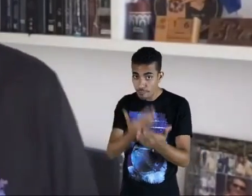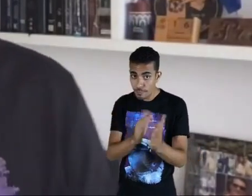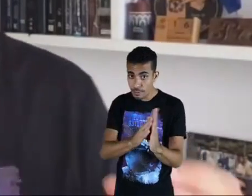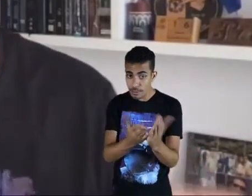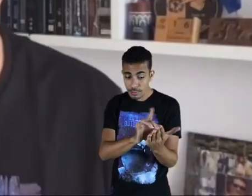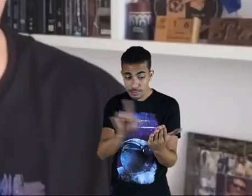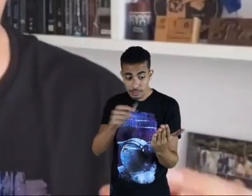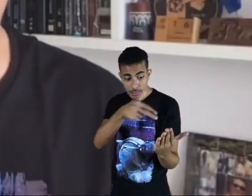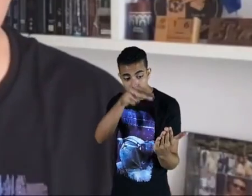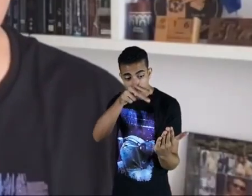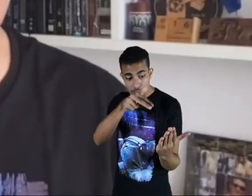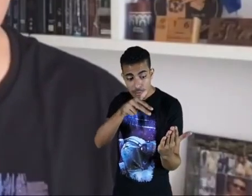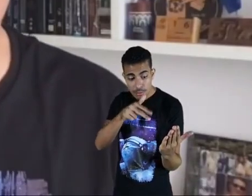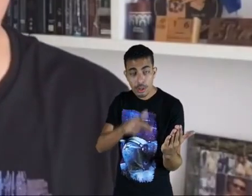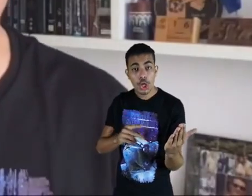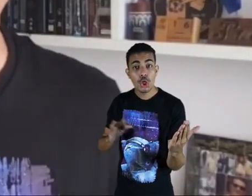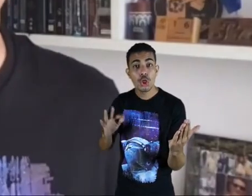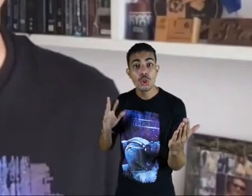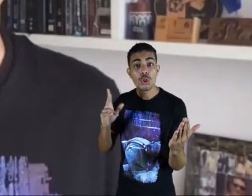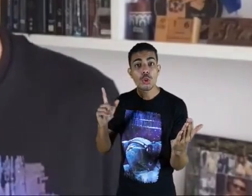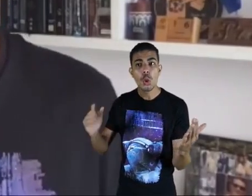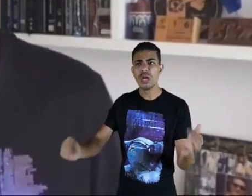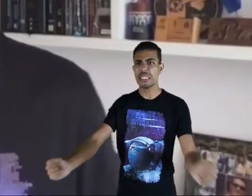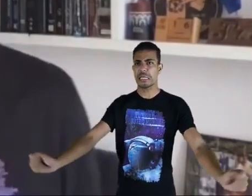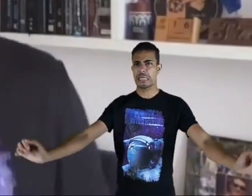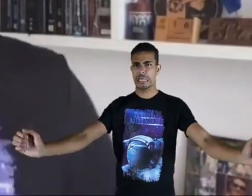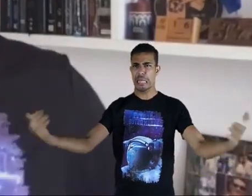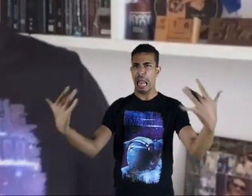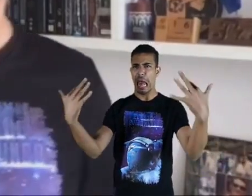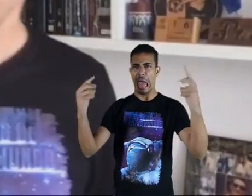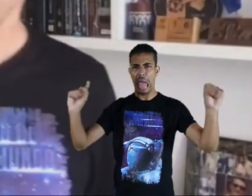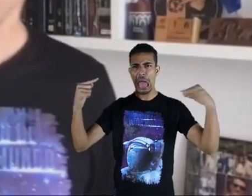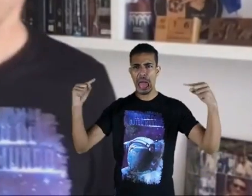Deus? Contra todo vento e maré?